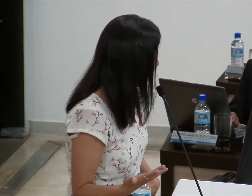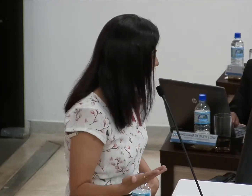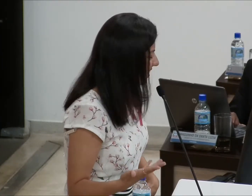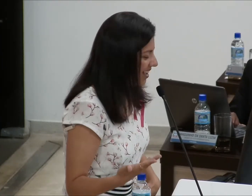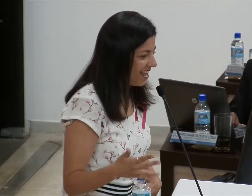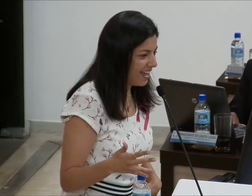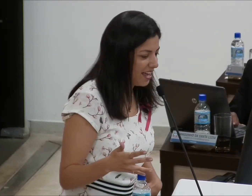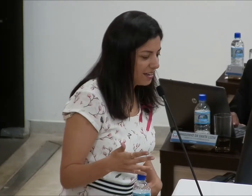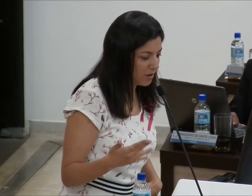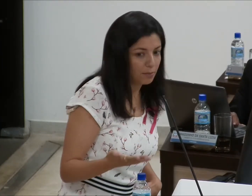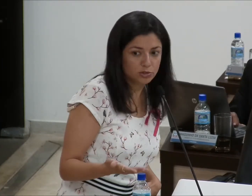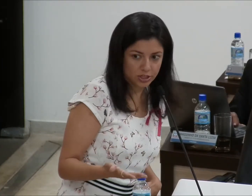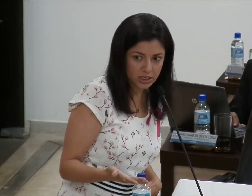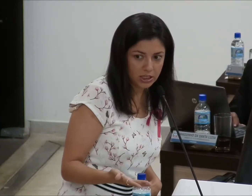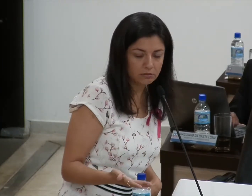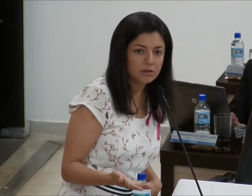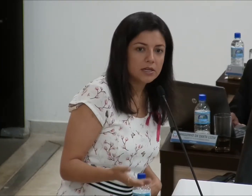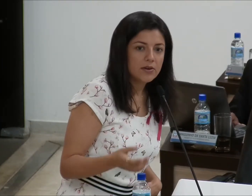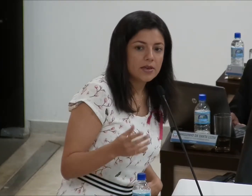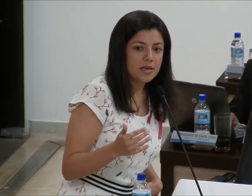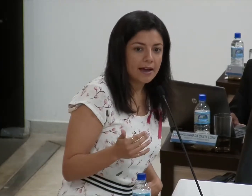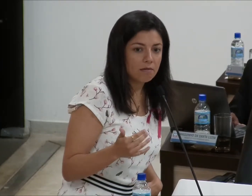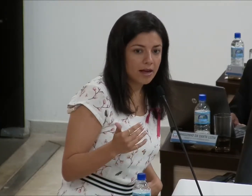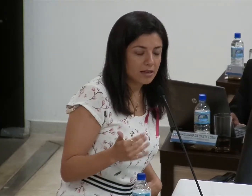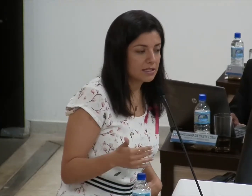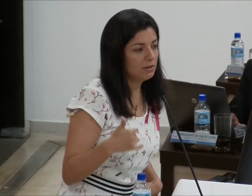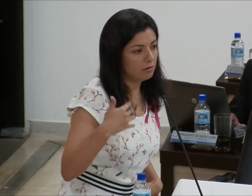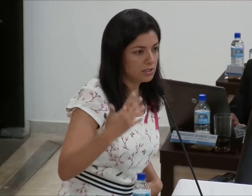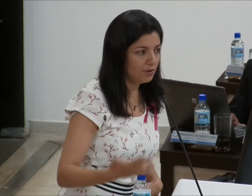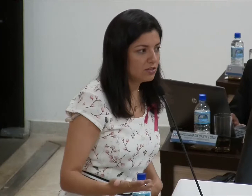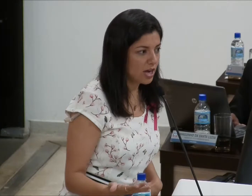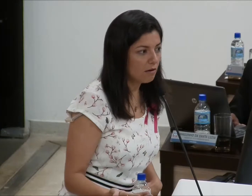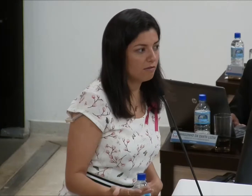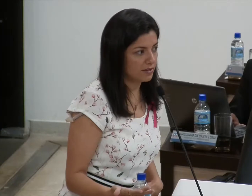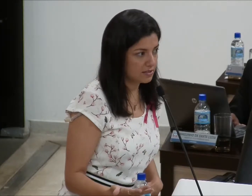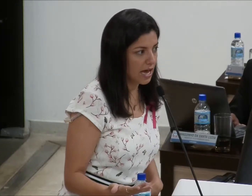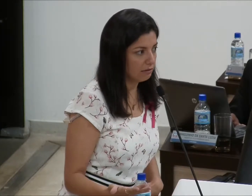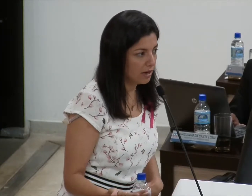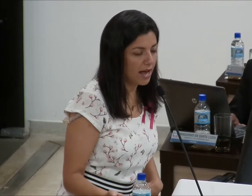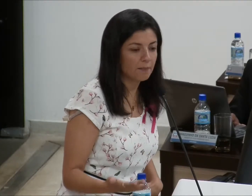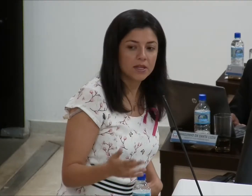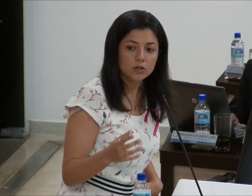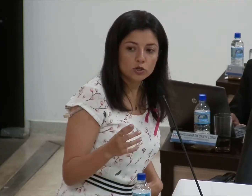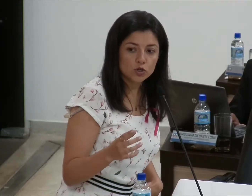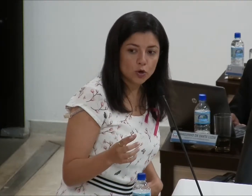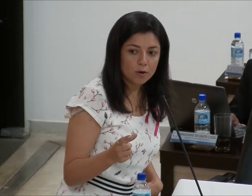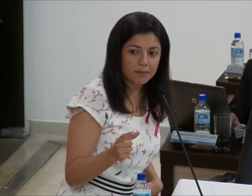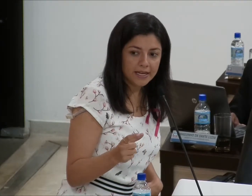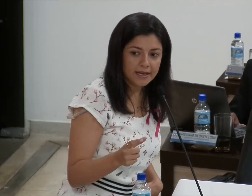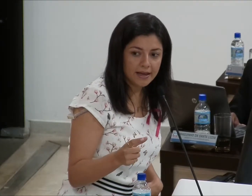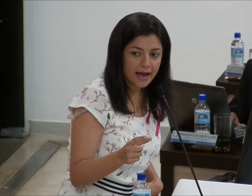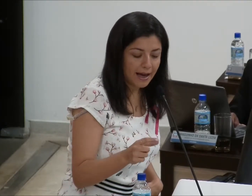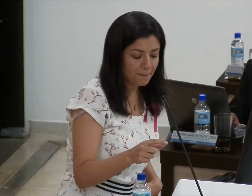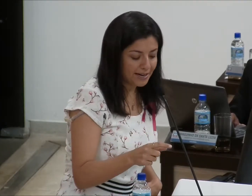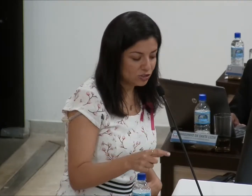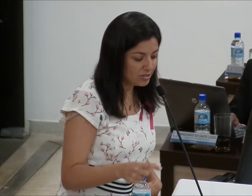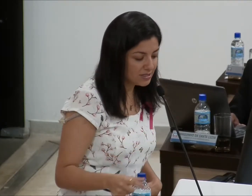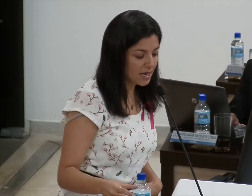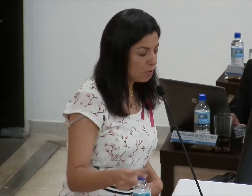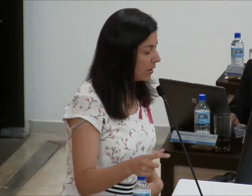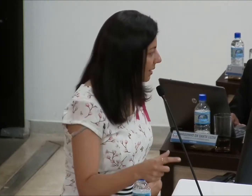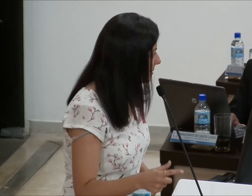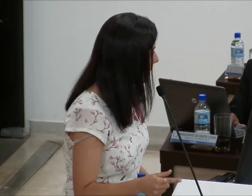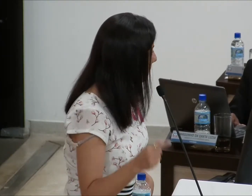secretário, o Cabo Chiquinho, que é com relação, inclusive, eles já conversaram lá sobre a parte